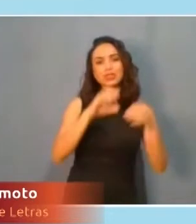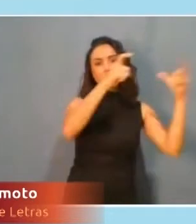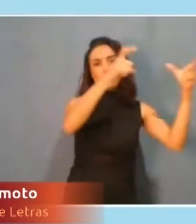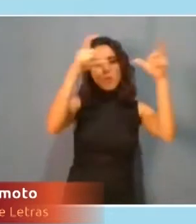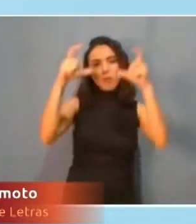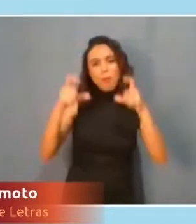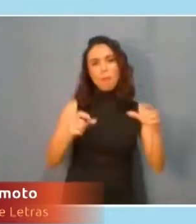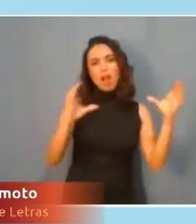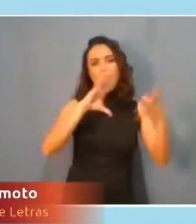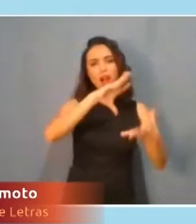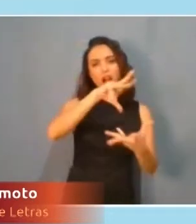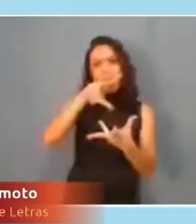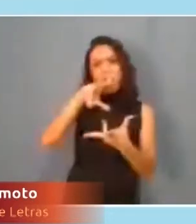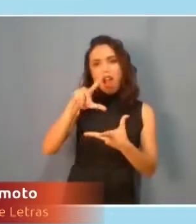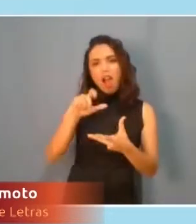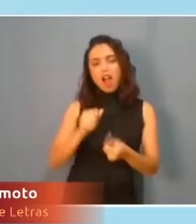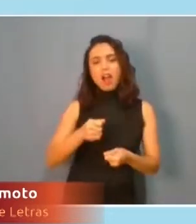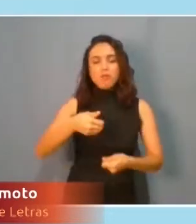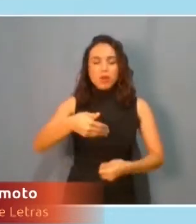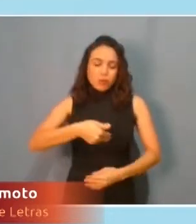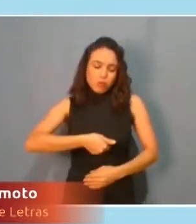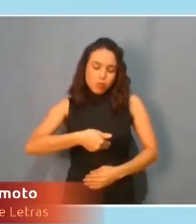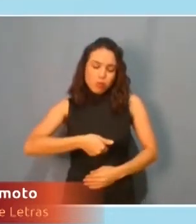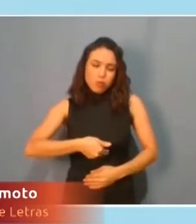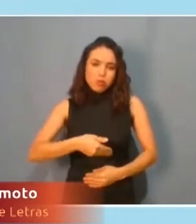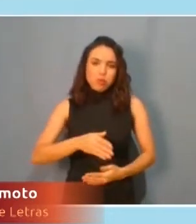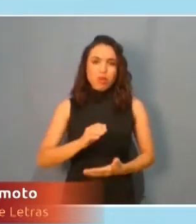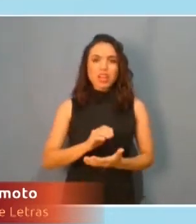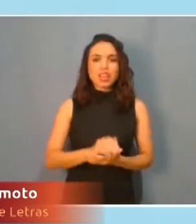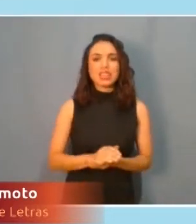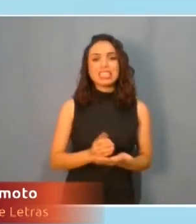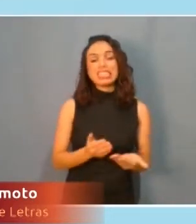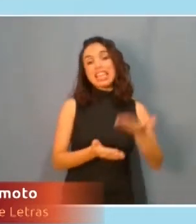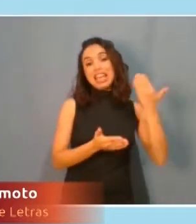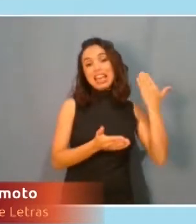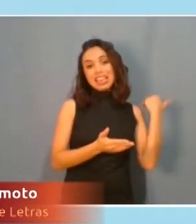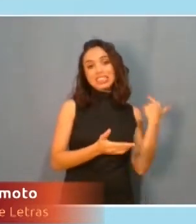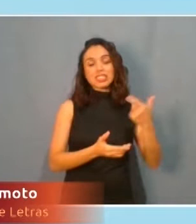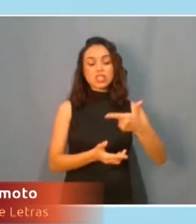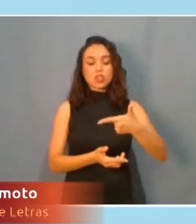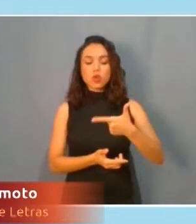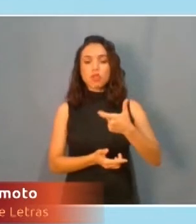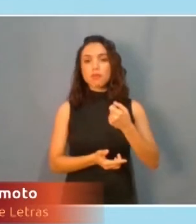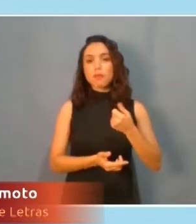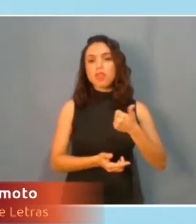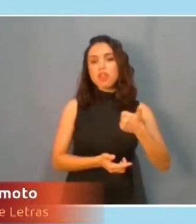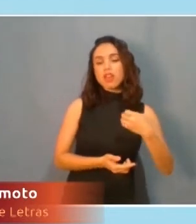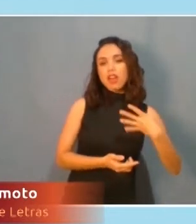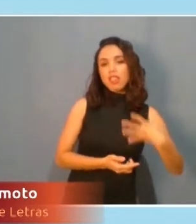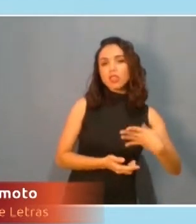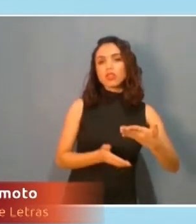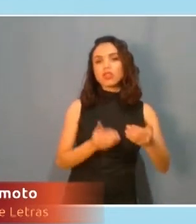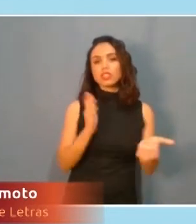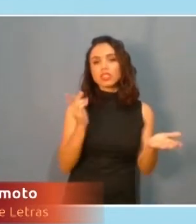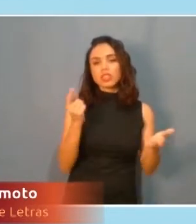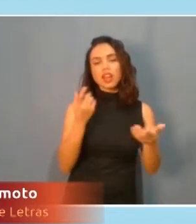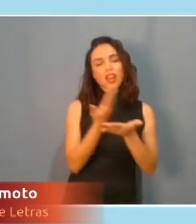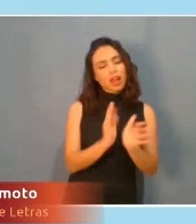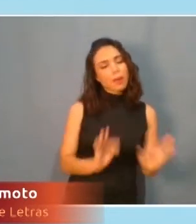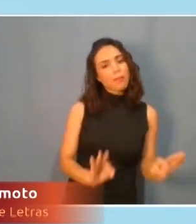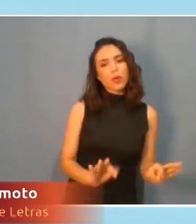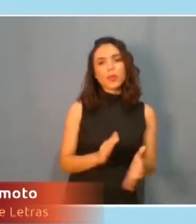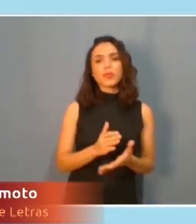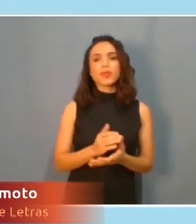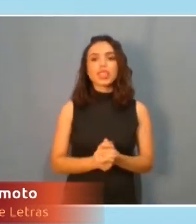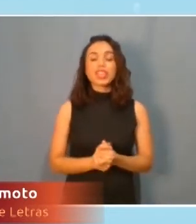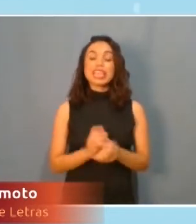havia saído em 2014. O aumento da fome no Brasil é o tema do debate do Conexões dessa